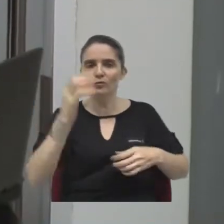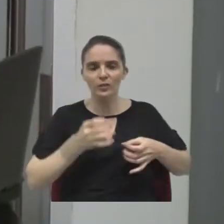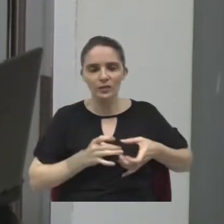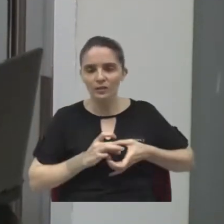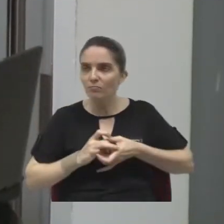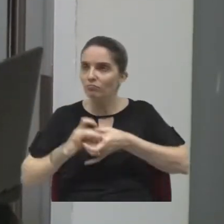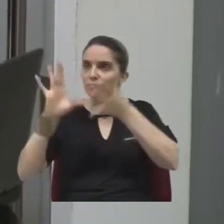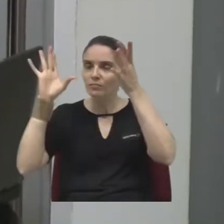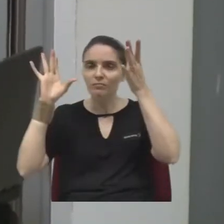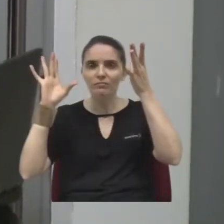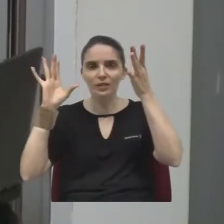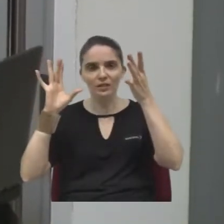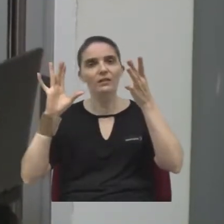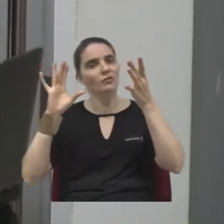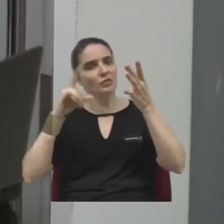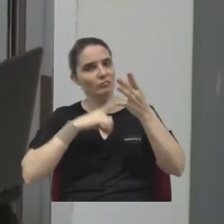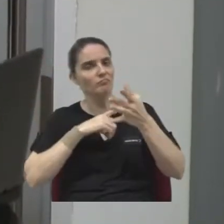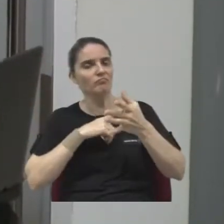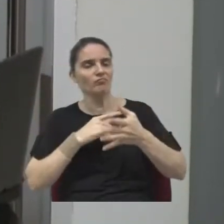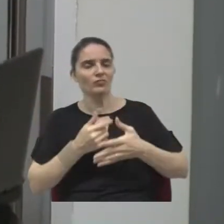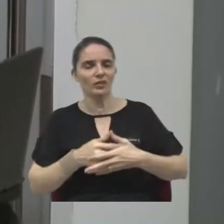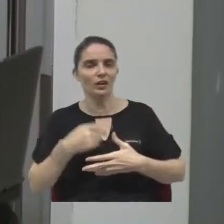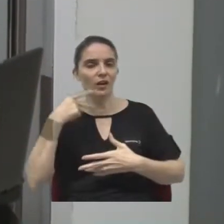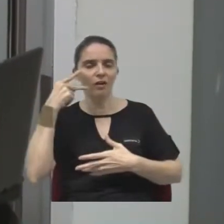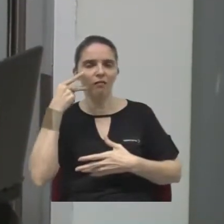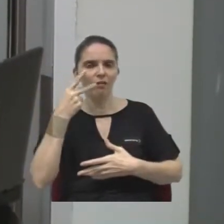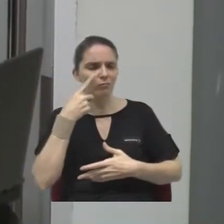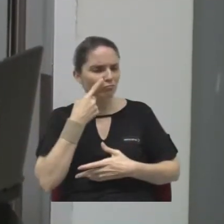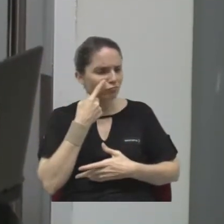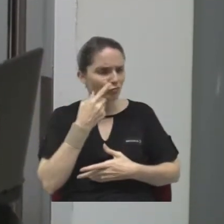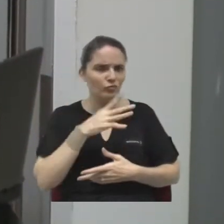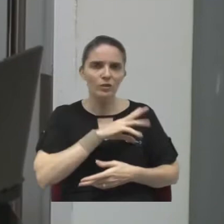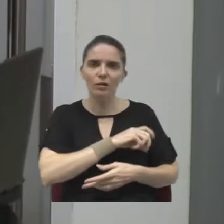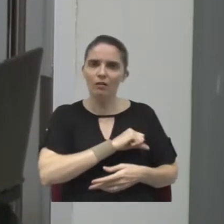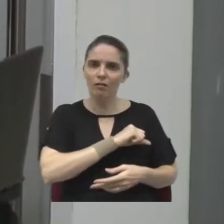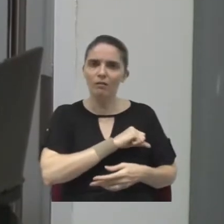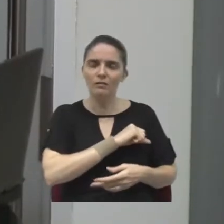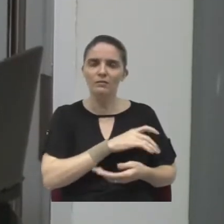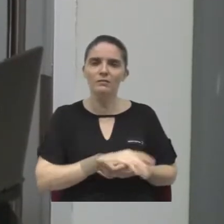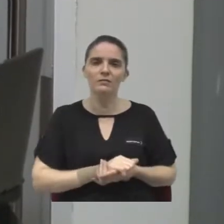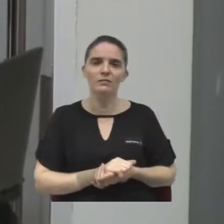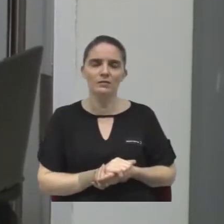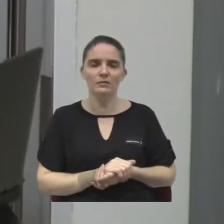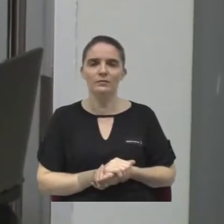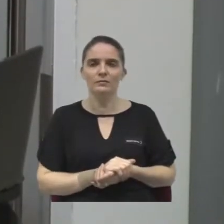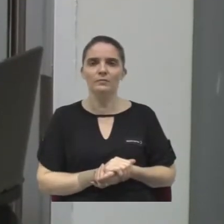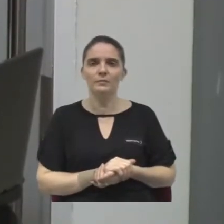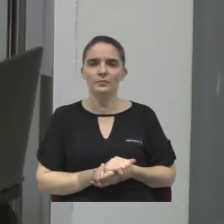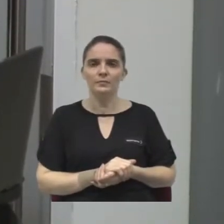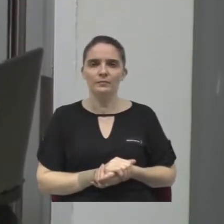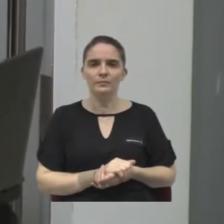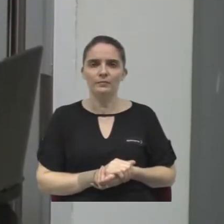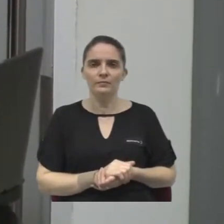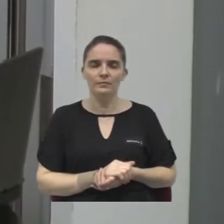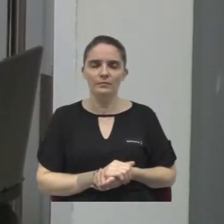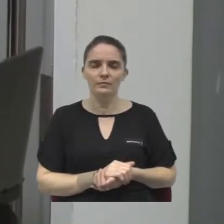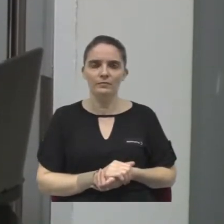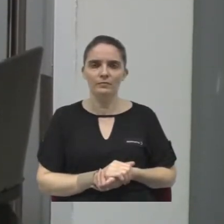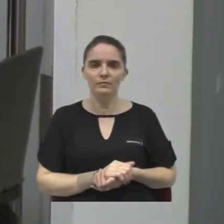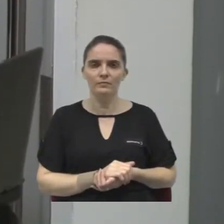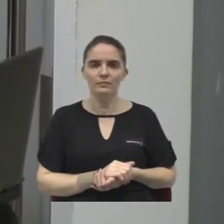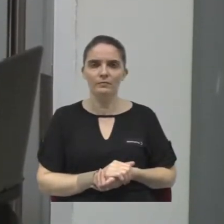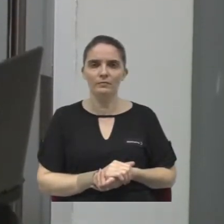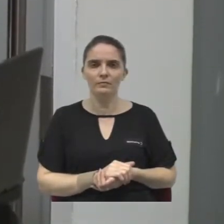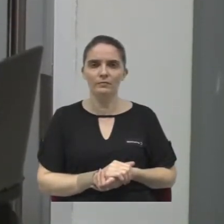ficamos impressionados, e lógico que tudo que, né, nada está no 100% funcionando, e naquilo que a gente possa